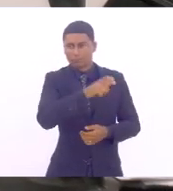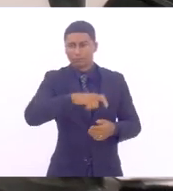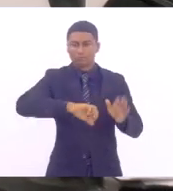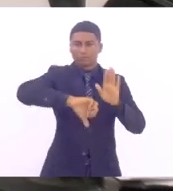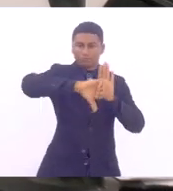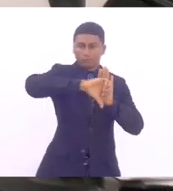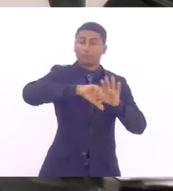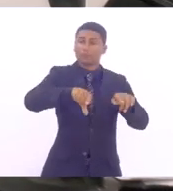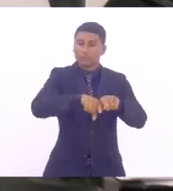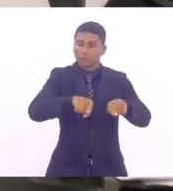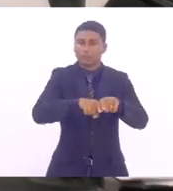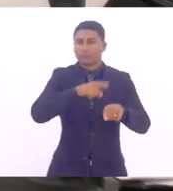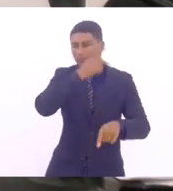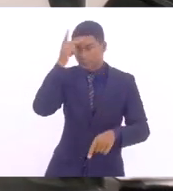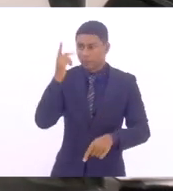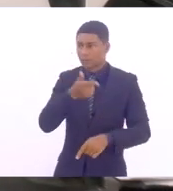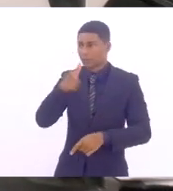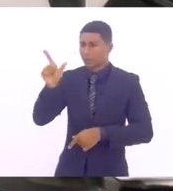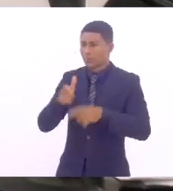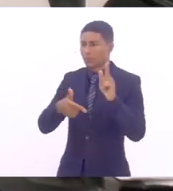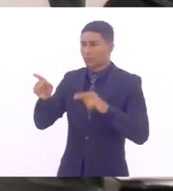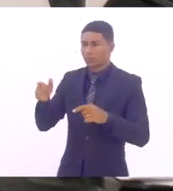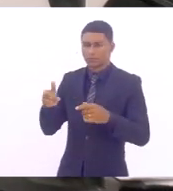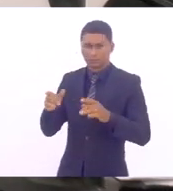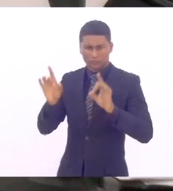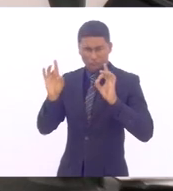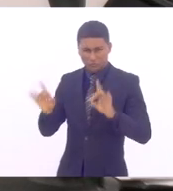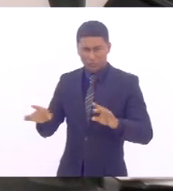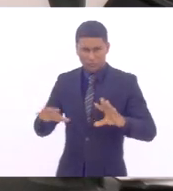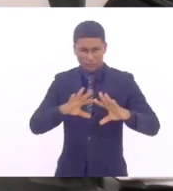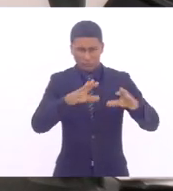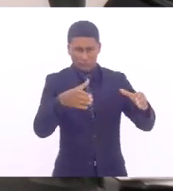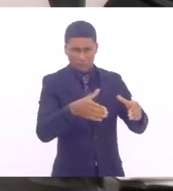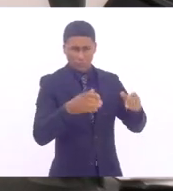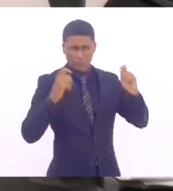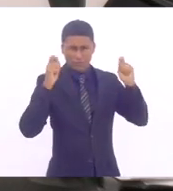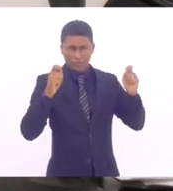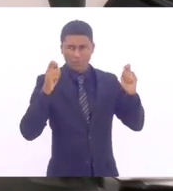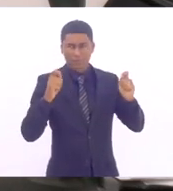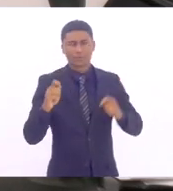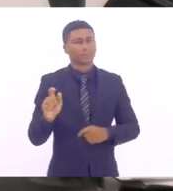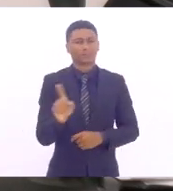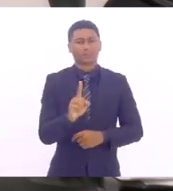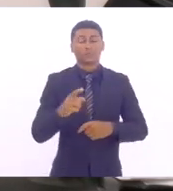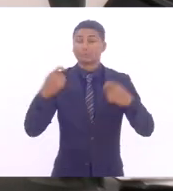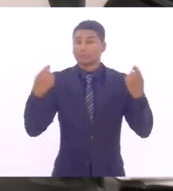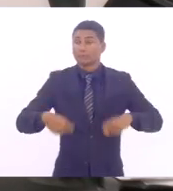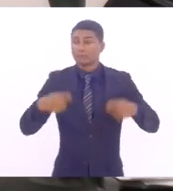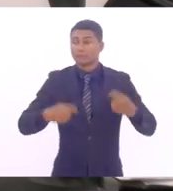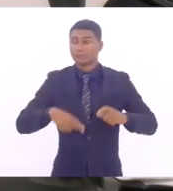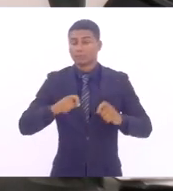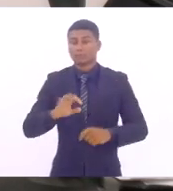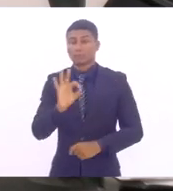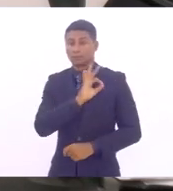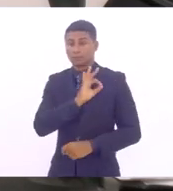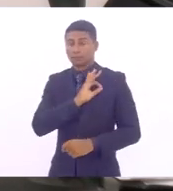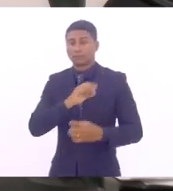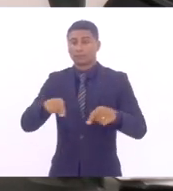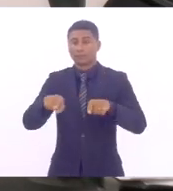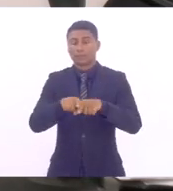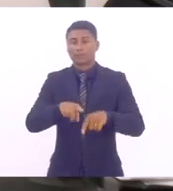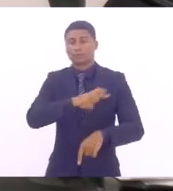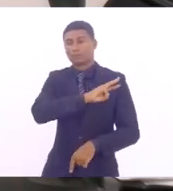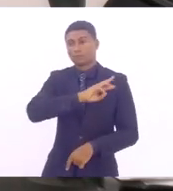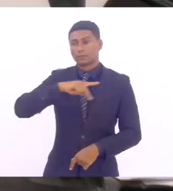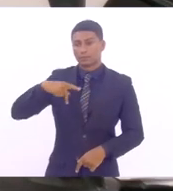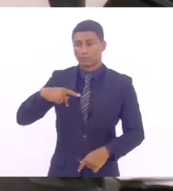pessoas fazem isso. E não só membros de torcida organizada. Então, o que se tem que fazer é aparelhar a polícia, aparelhar o Ministério Público para que